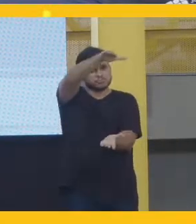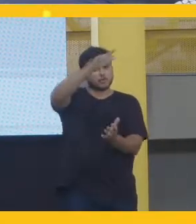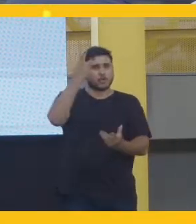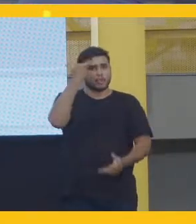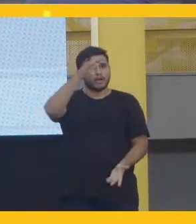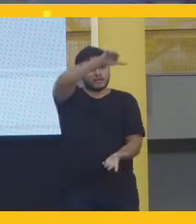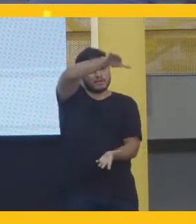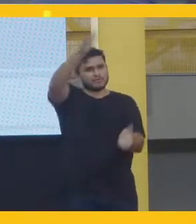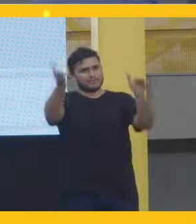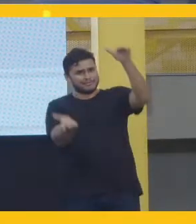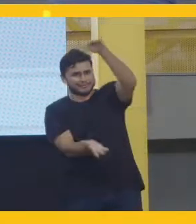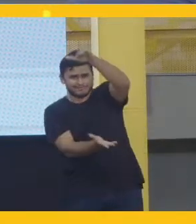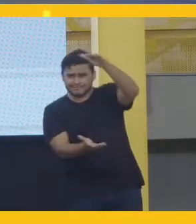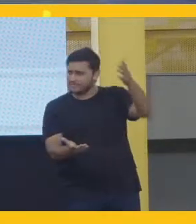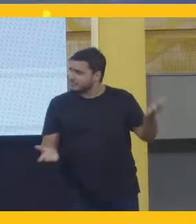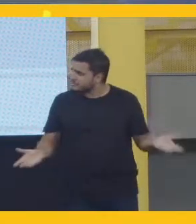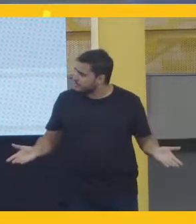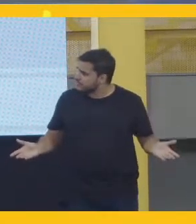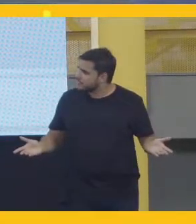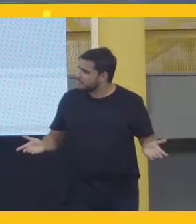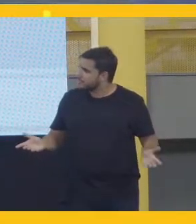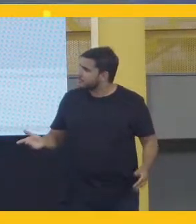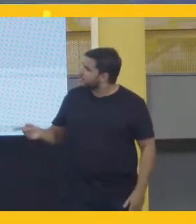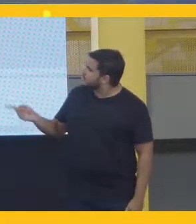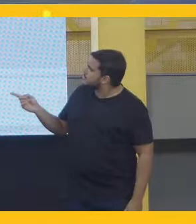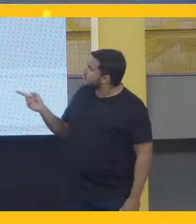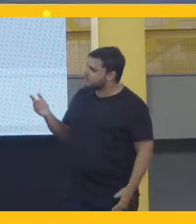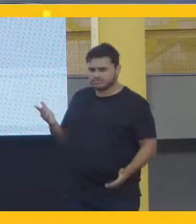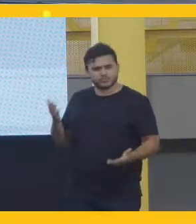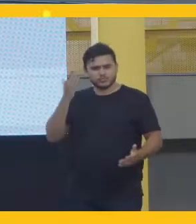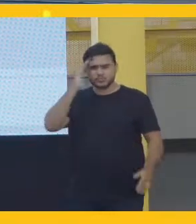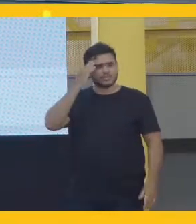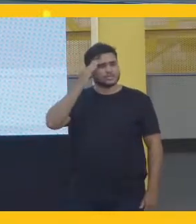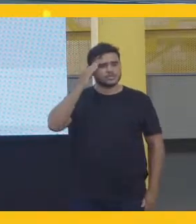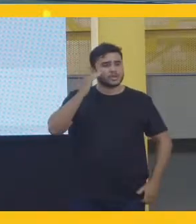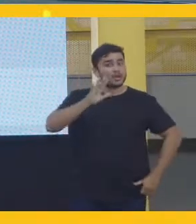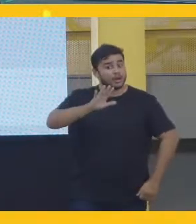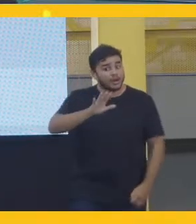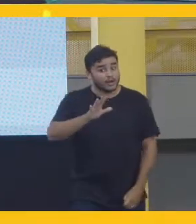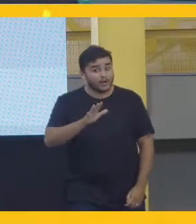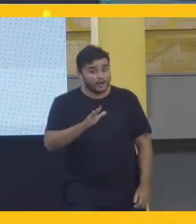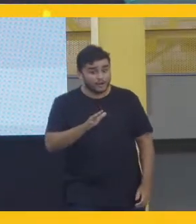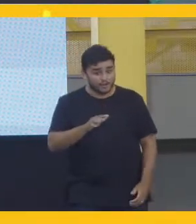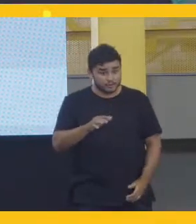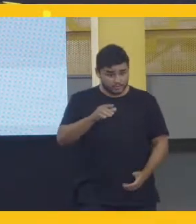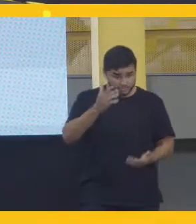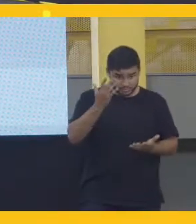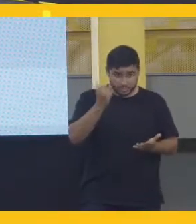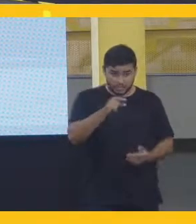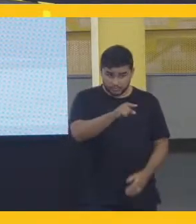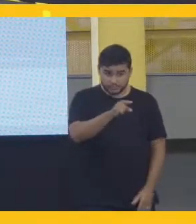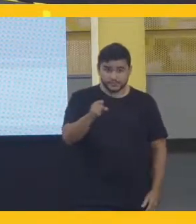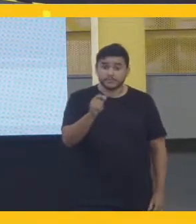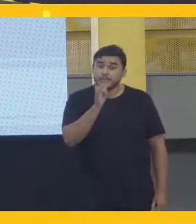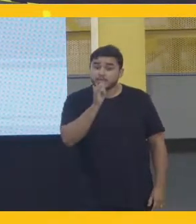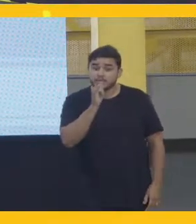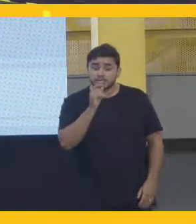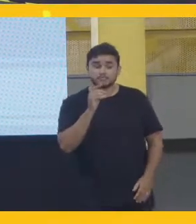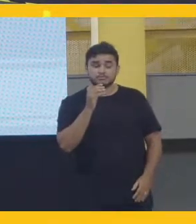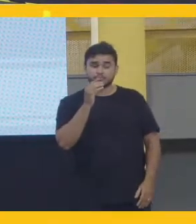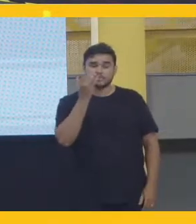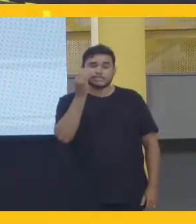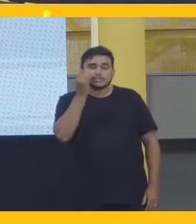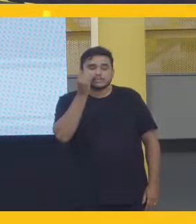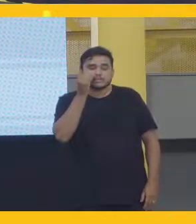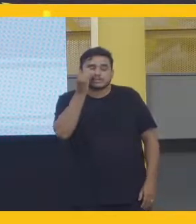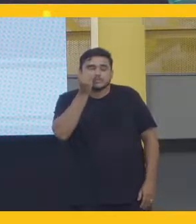que eu enxergo de cabeça para cima, mas o professor diz que está de cabeça para baixo? Vocês podem fazer um experimento que mostra